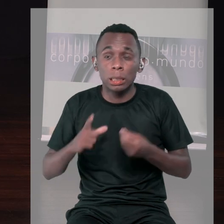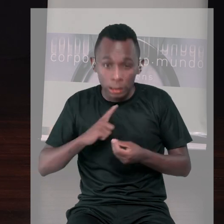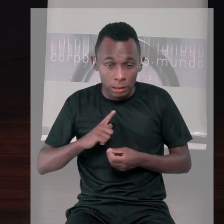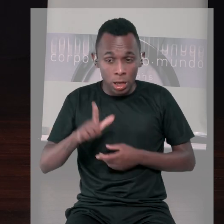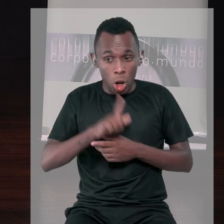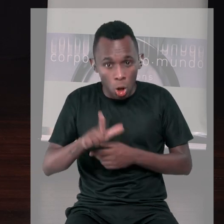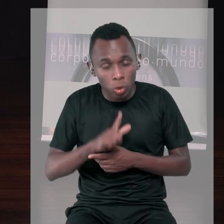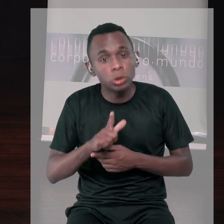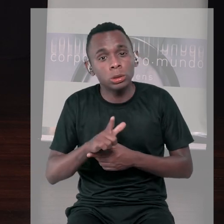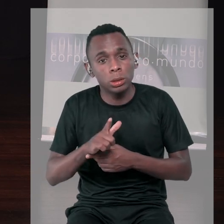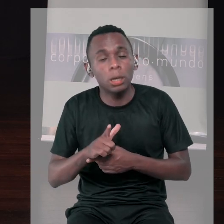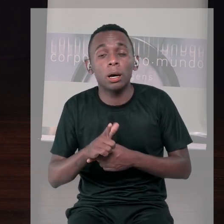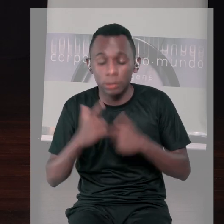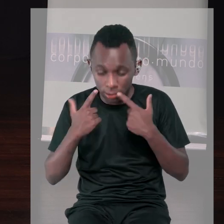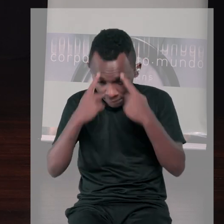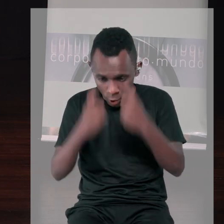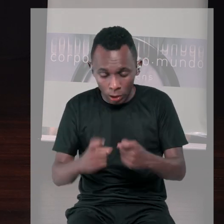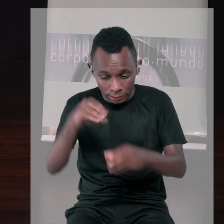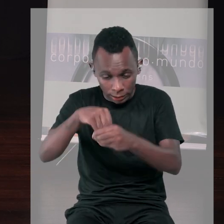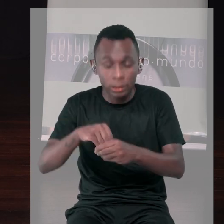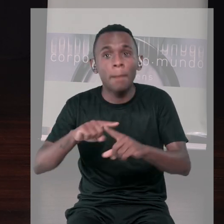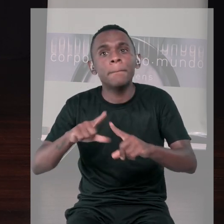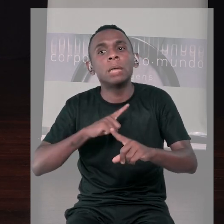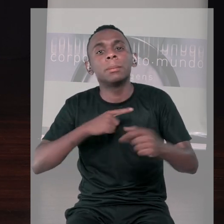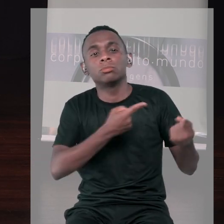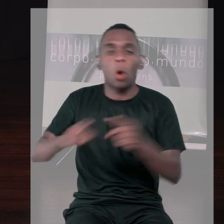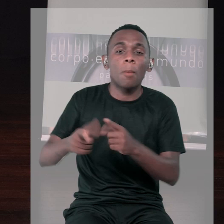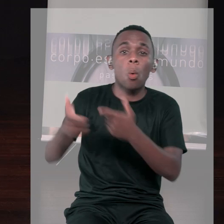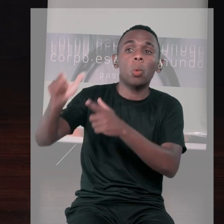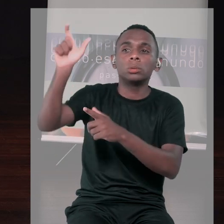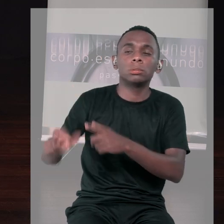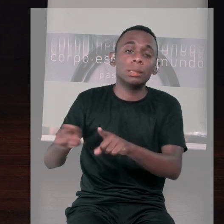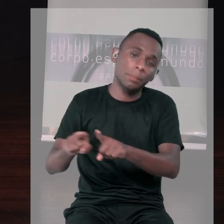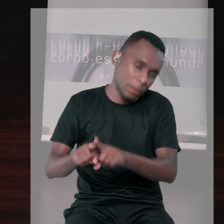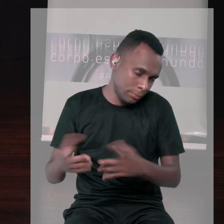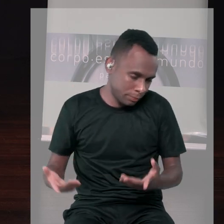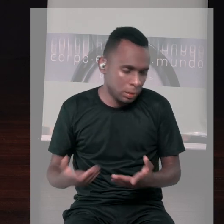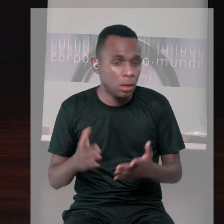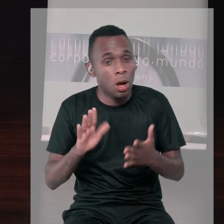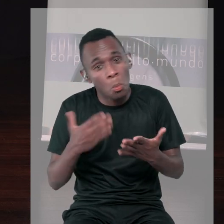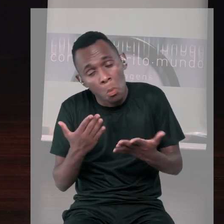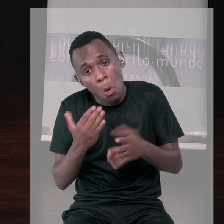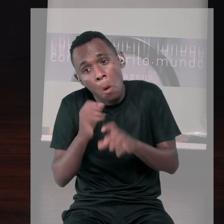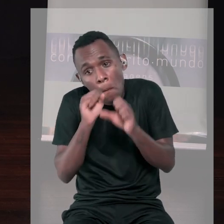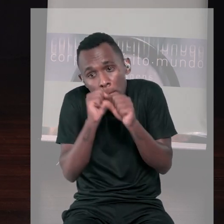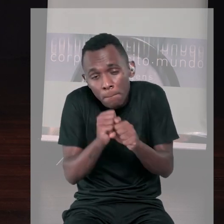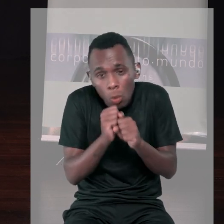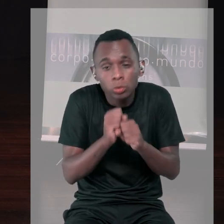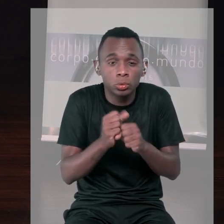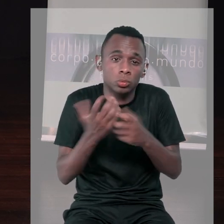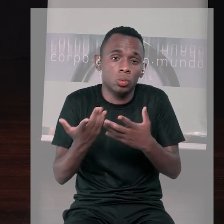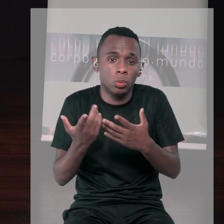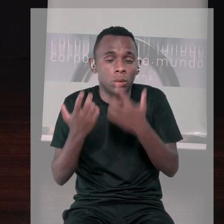mas contém também a lógica da oposição. Então, voltando ao Clausewitz, de alguma maneira pode se servir da metáfora